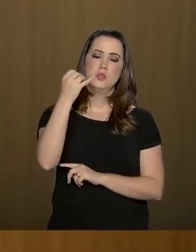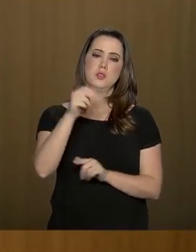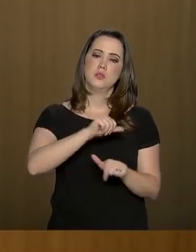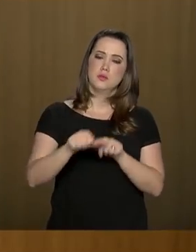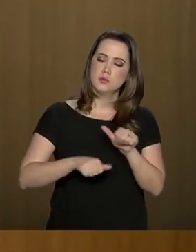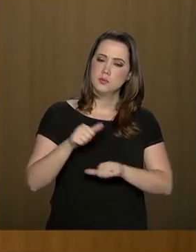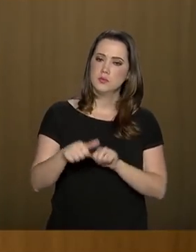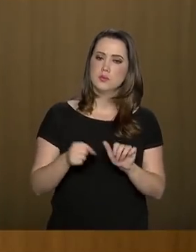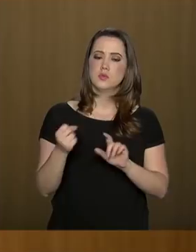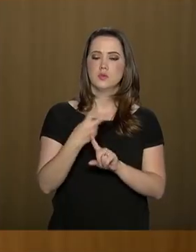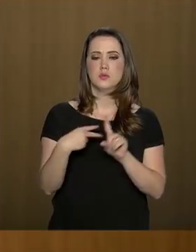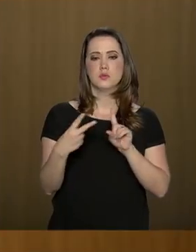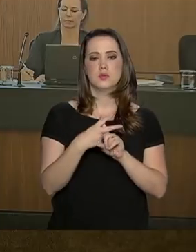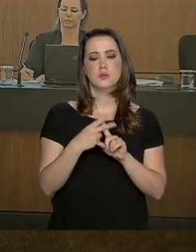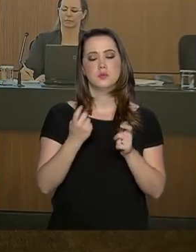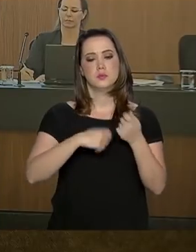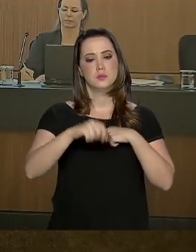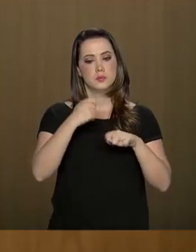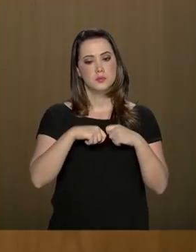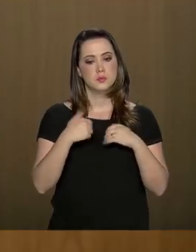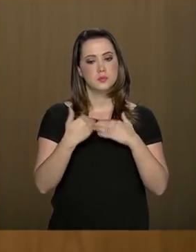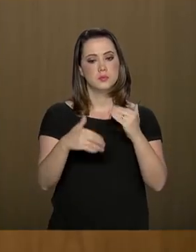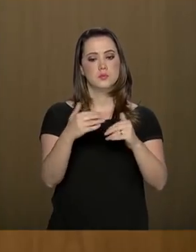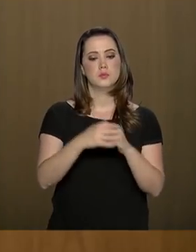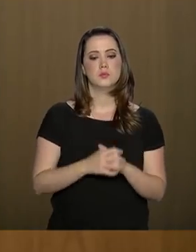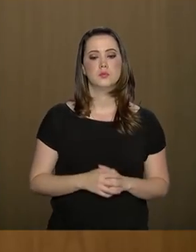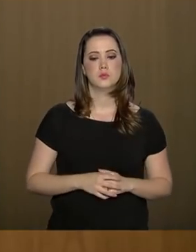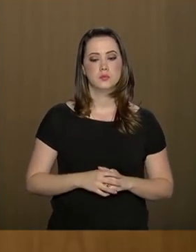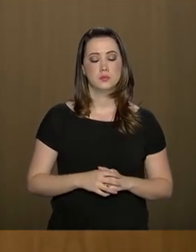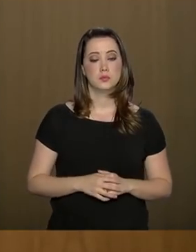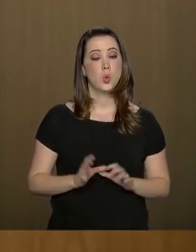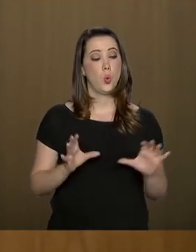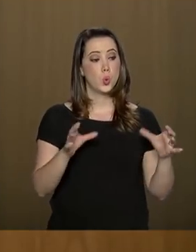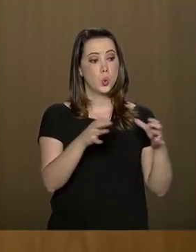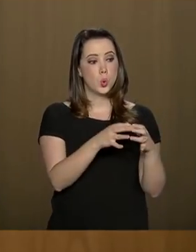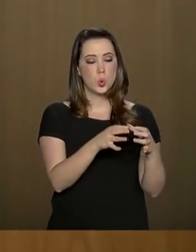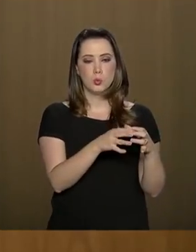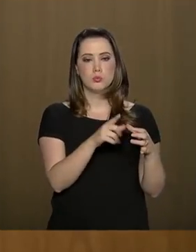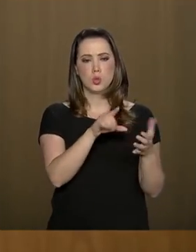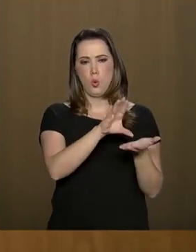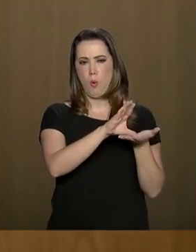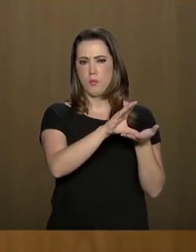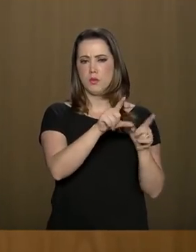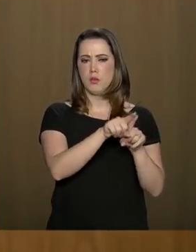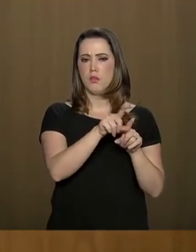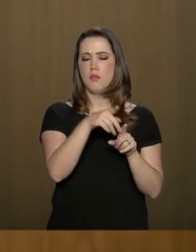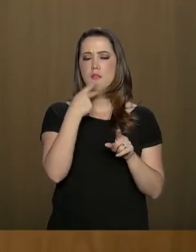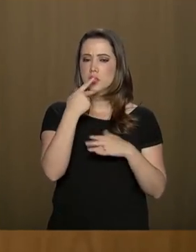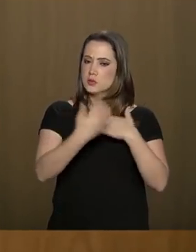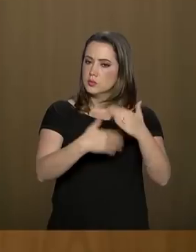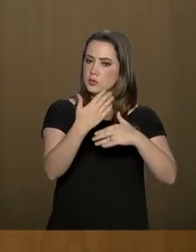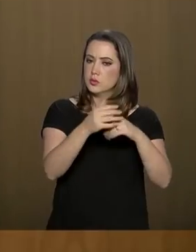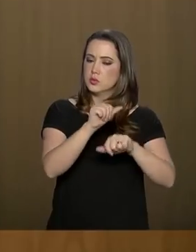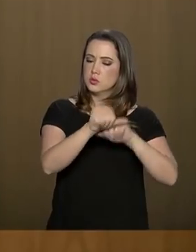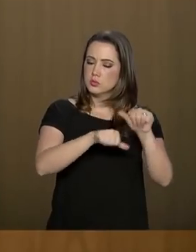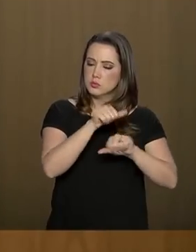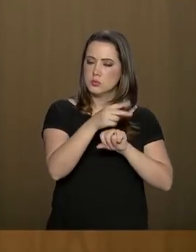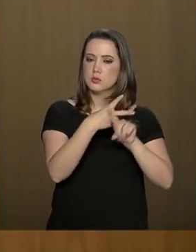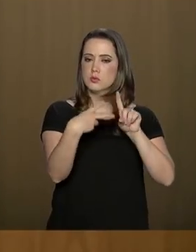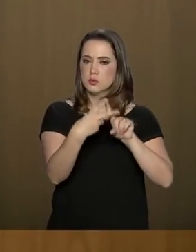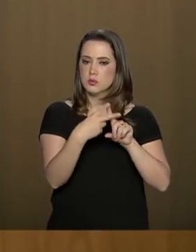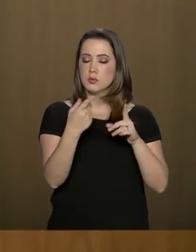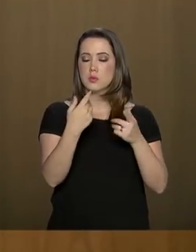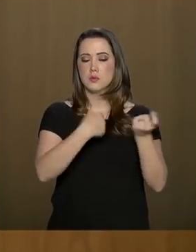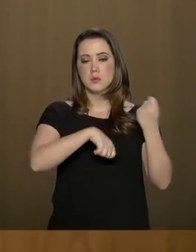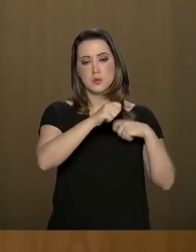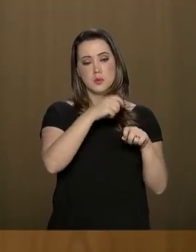a nova Previdência para a economia. O comitê enfatiza que a continuidade do processo de reformas e ajustes necessários